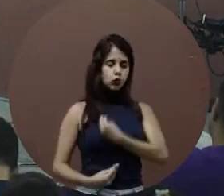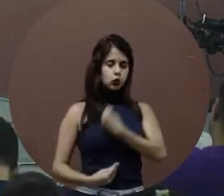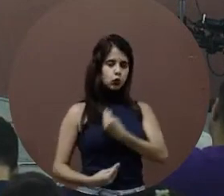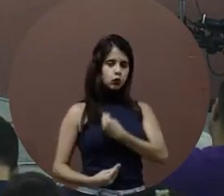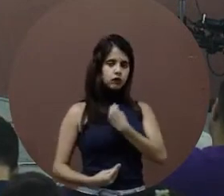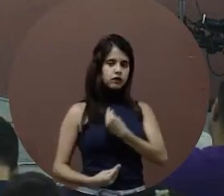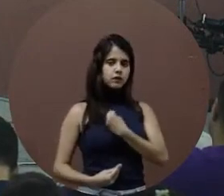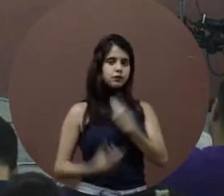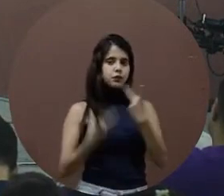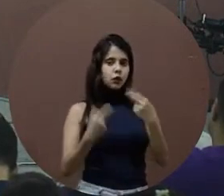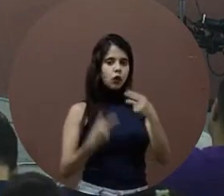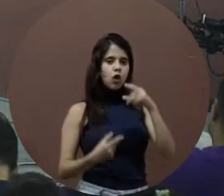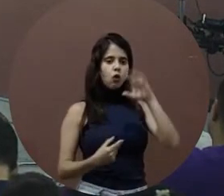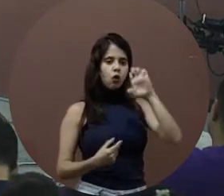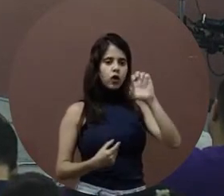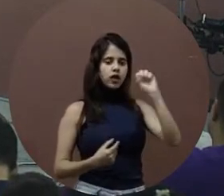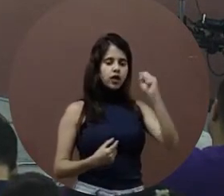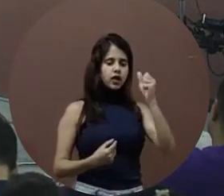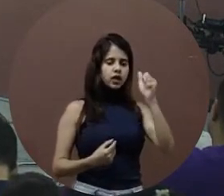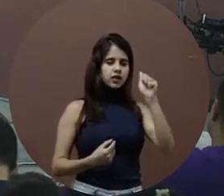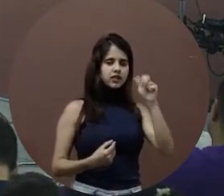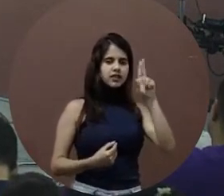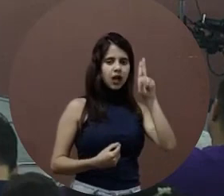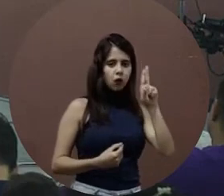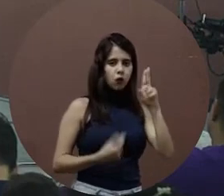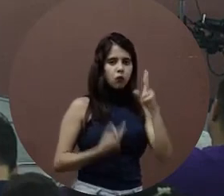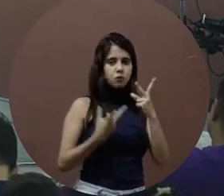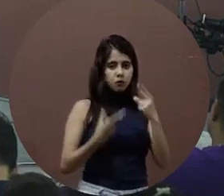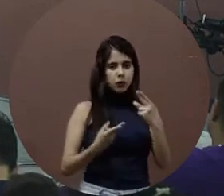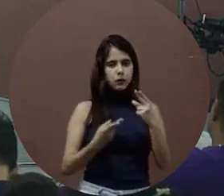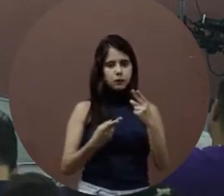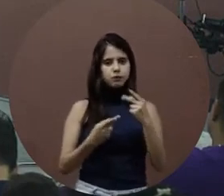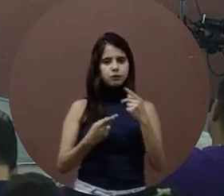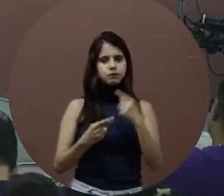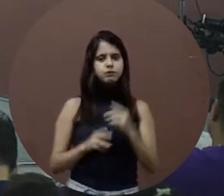prato de comida vendeu o seu direito de primogenitura.